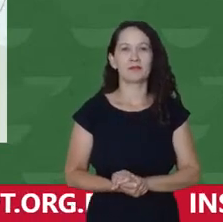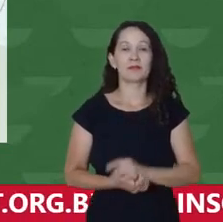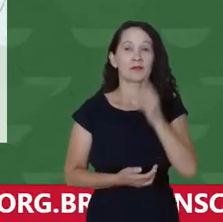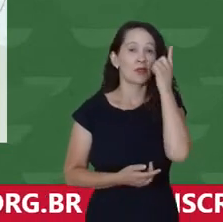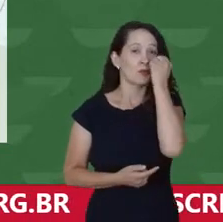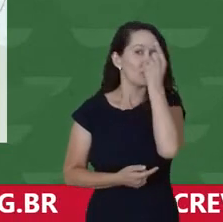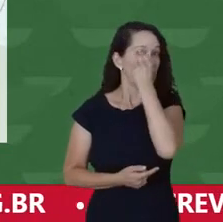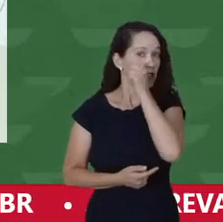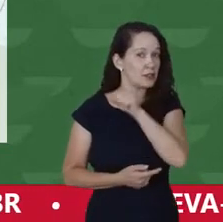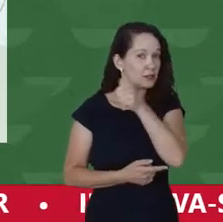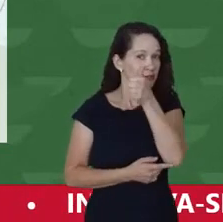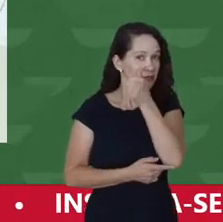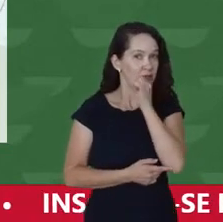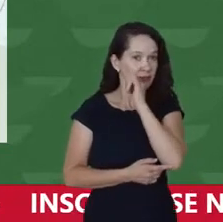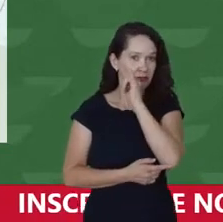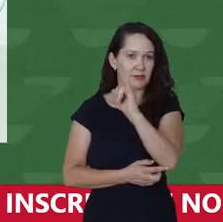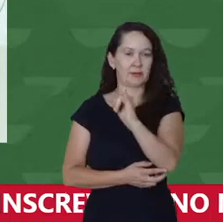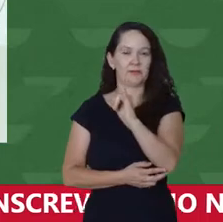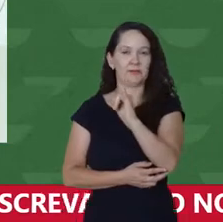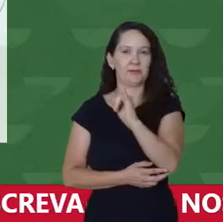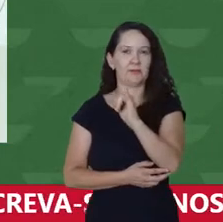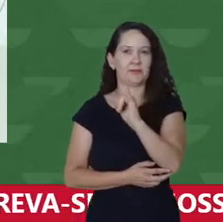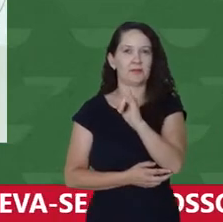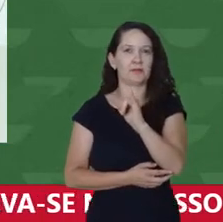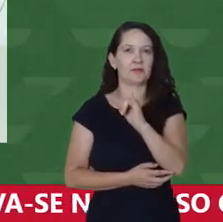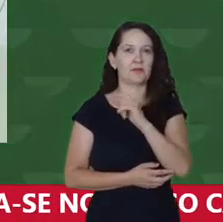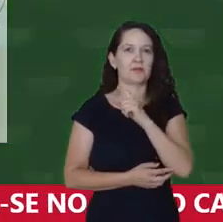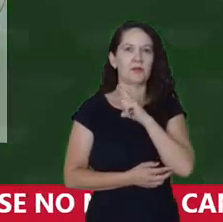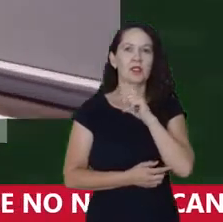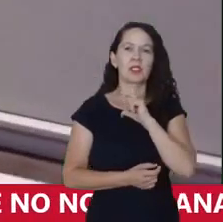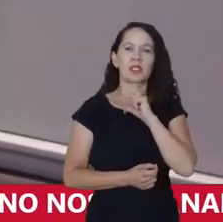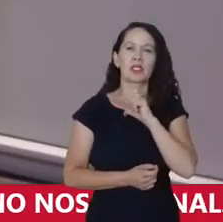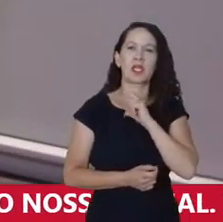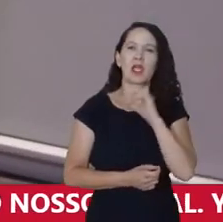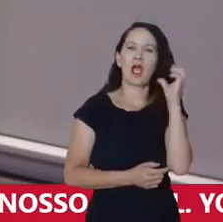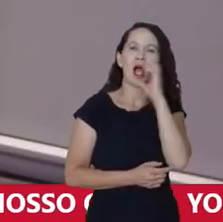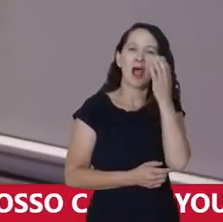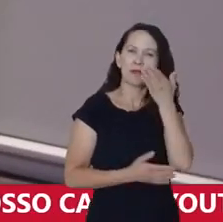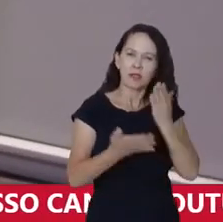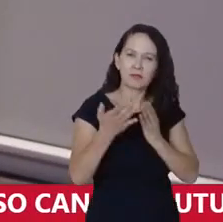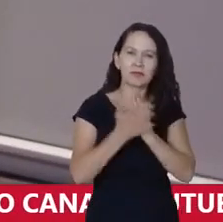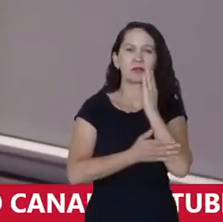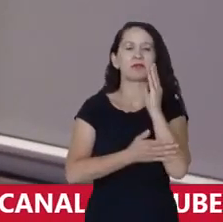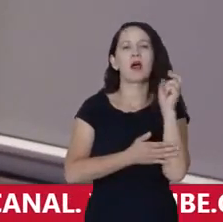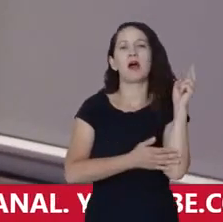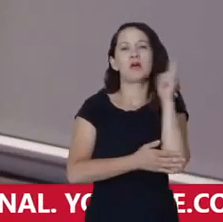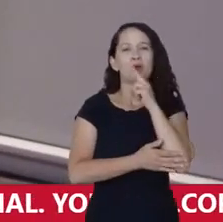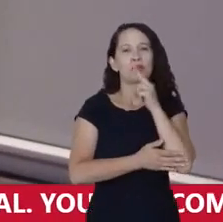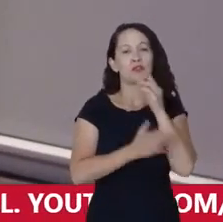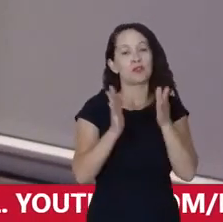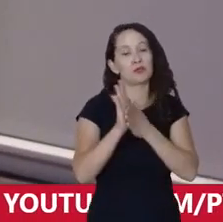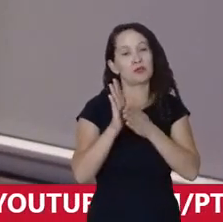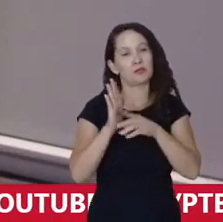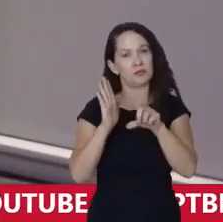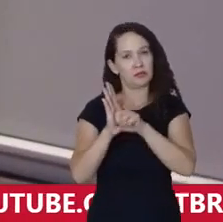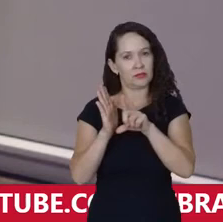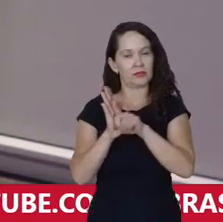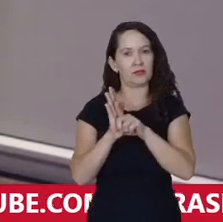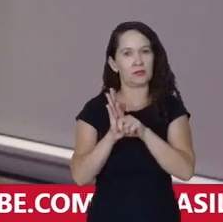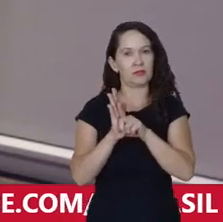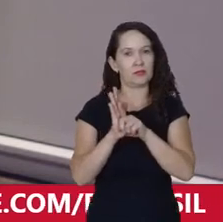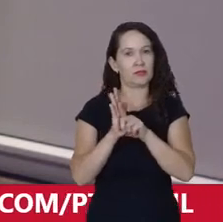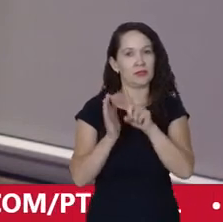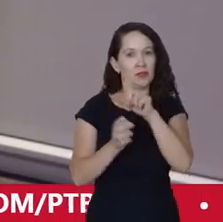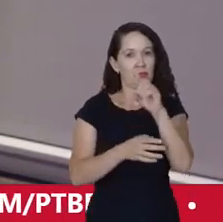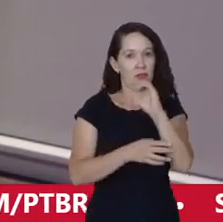Bongás, primeiro eu preciso dizer o seguinte, eles tinham e têm pressa em aprovar esta emenda constitucional. Como o